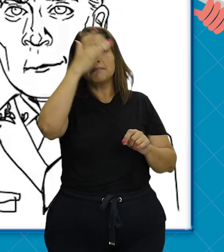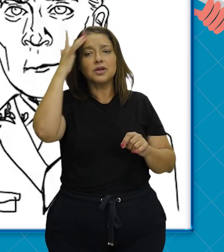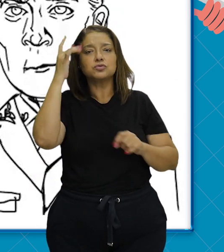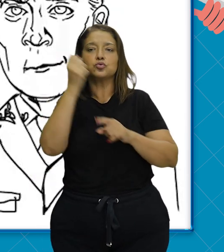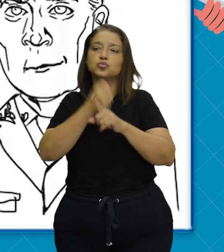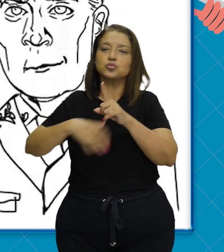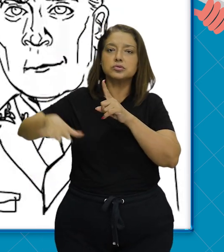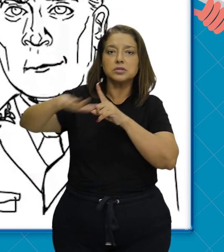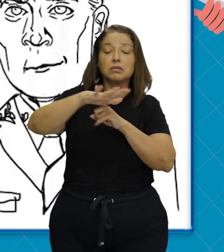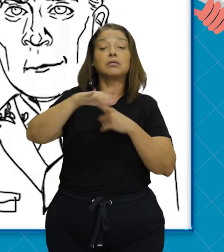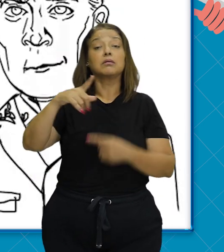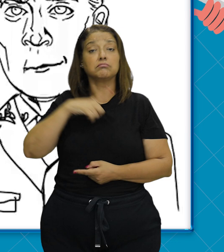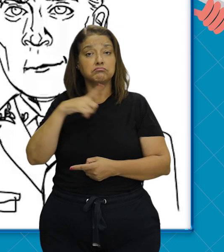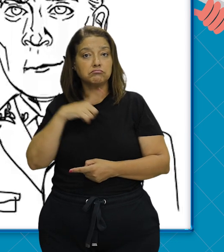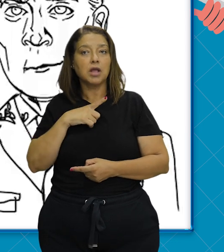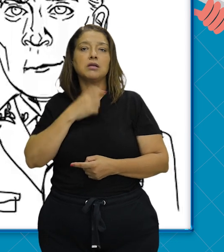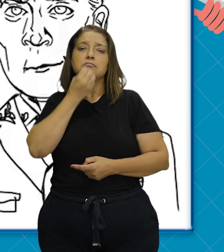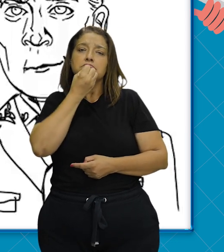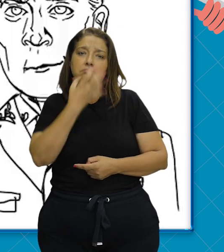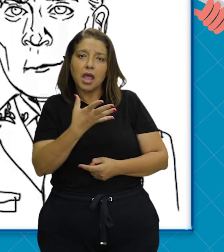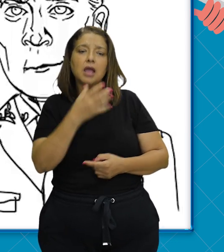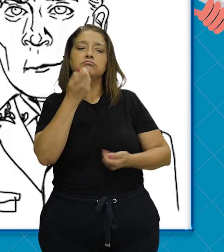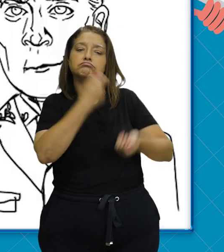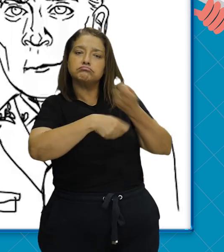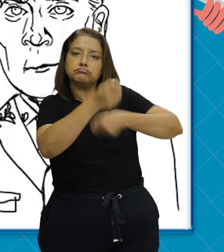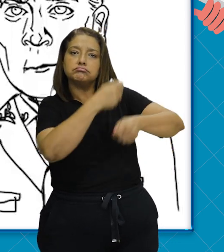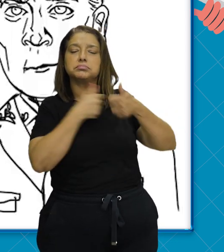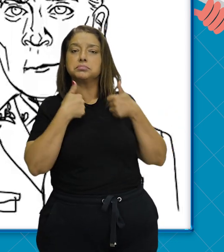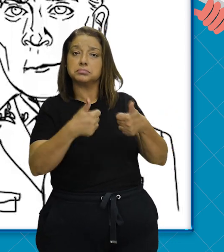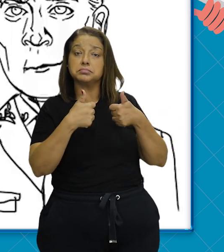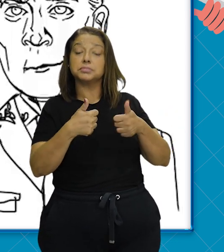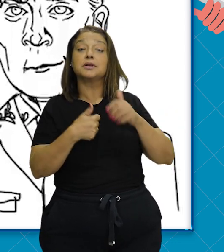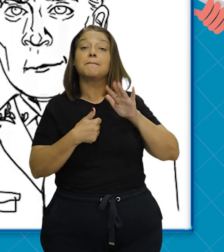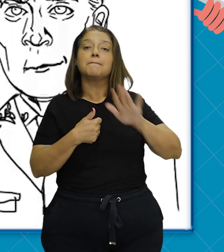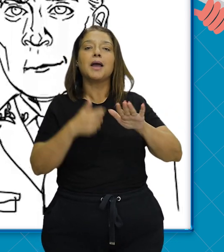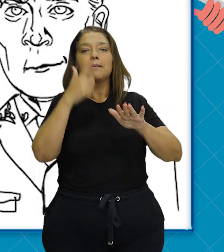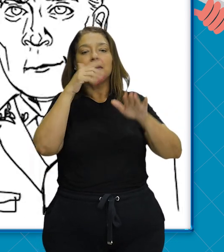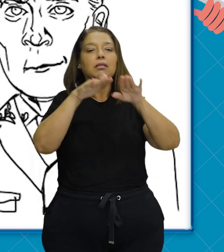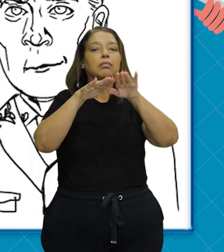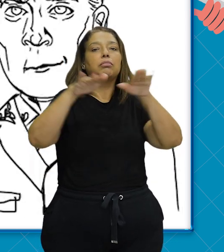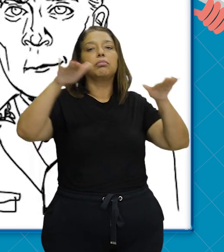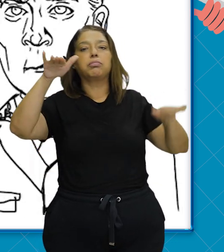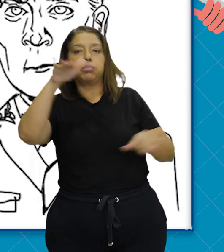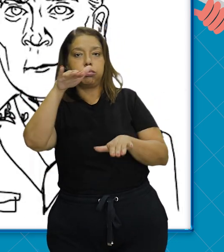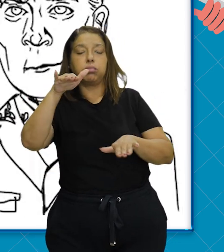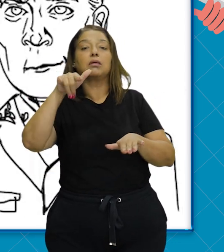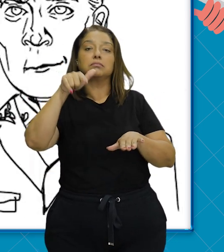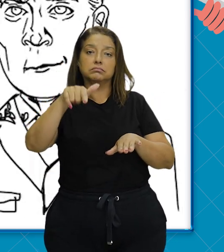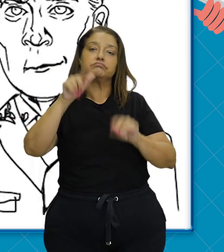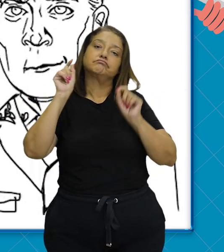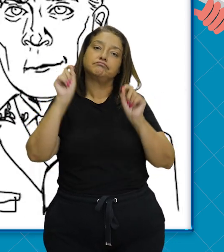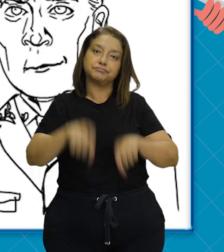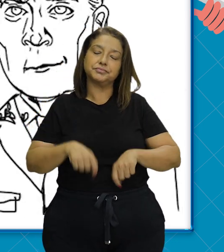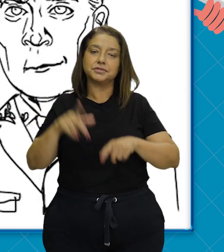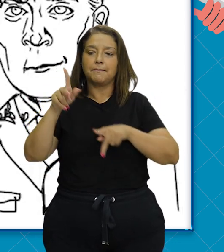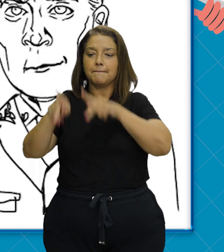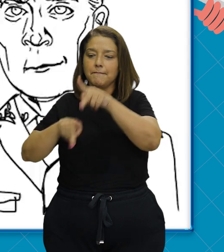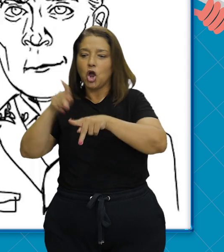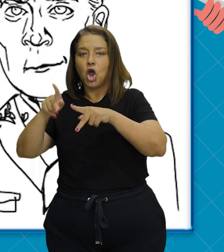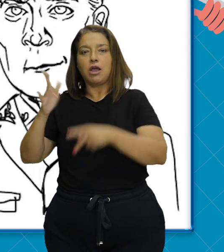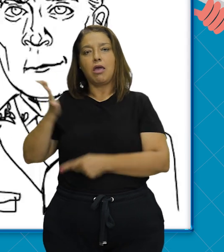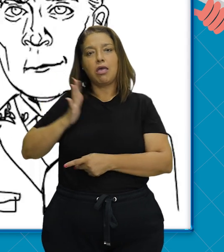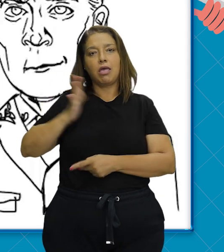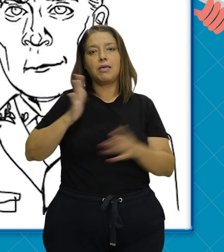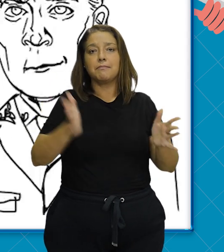sociedade se beneficiaram até algum ponto do crescimento econômico, porém de maneira muito desigual. As desigualdades entre os pobres e os